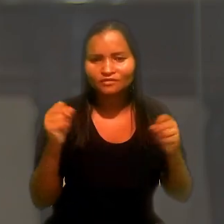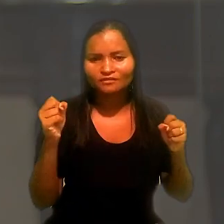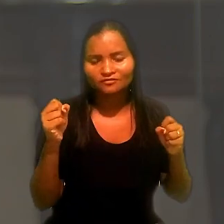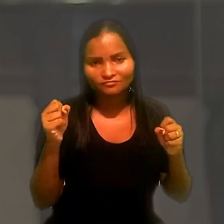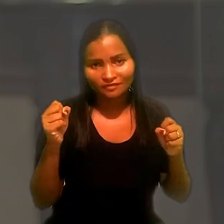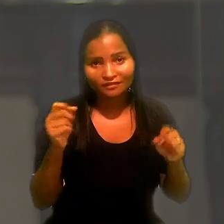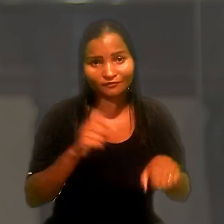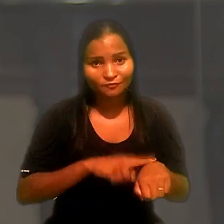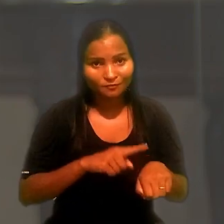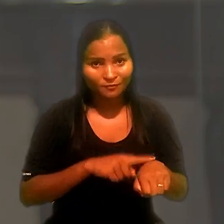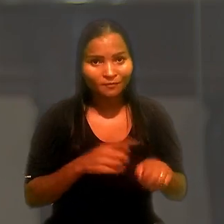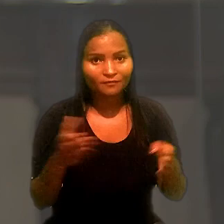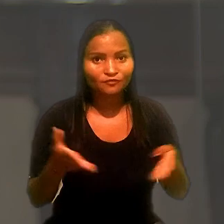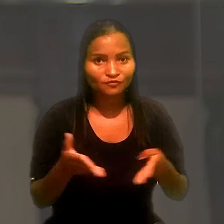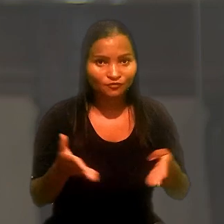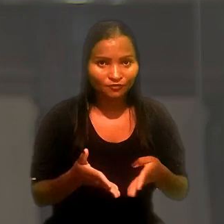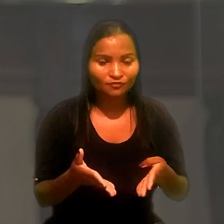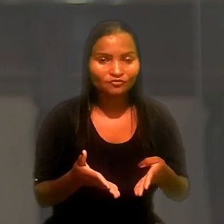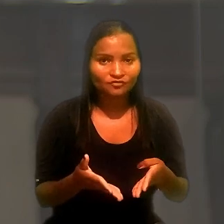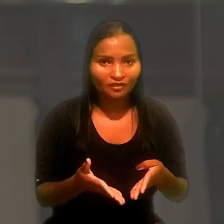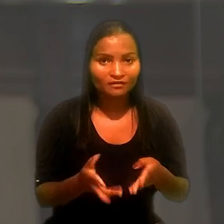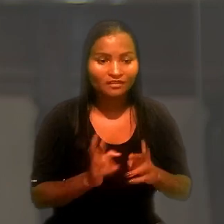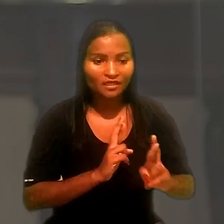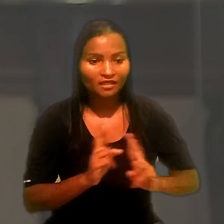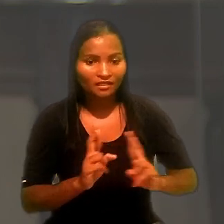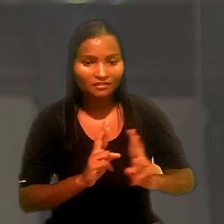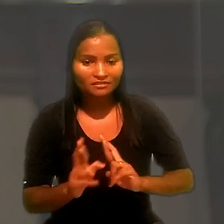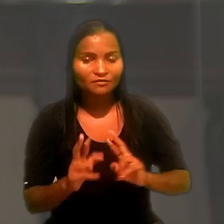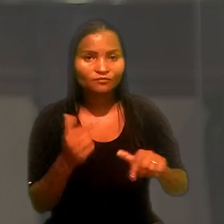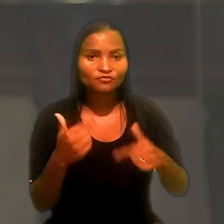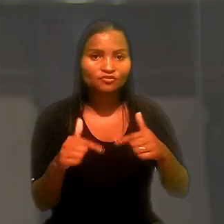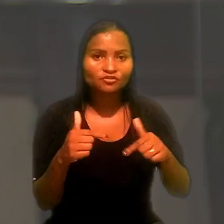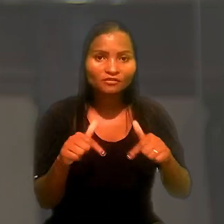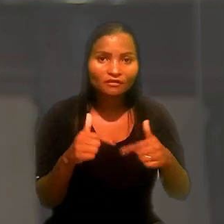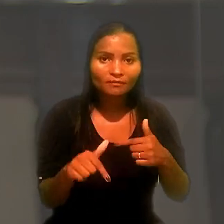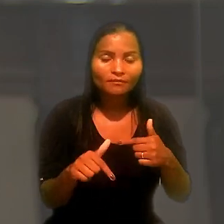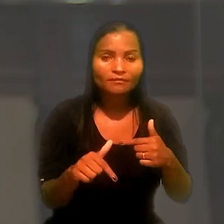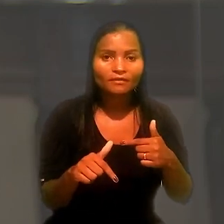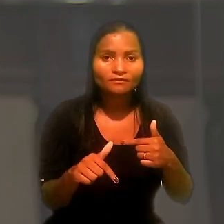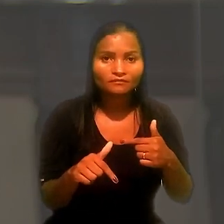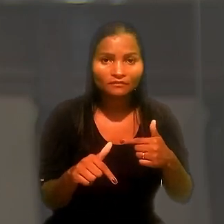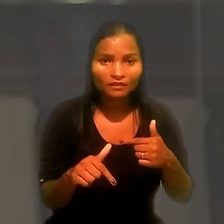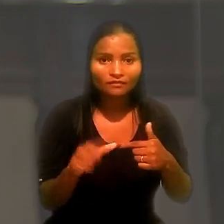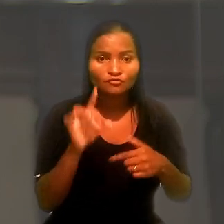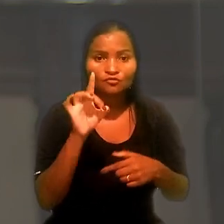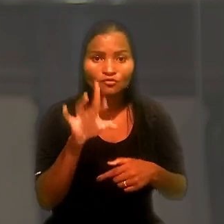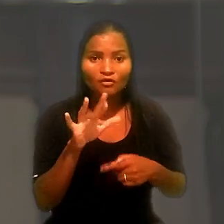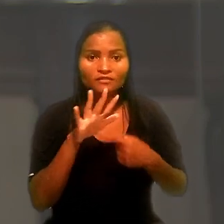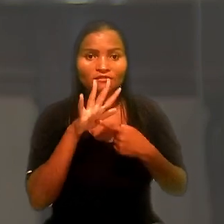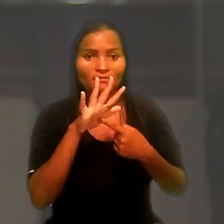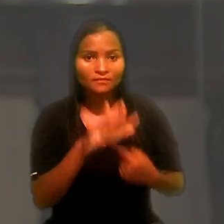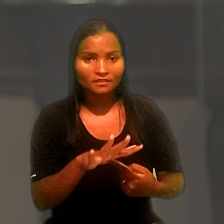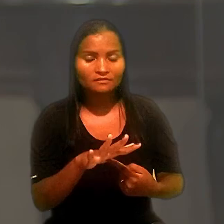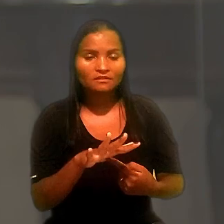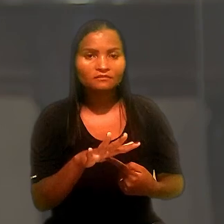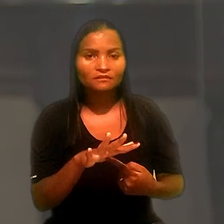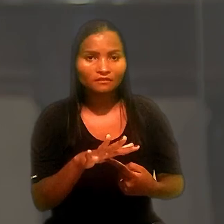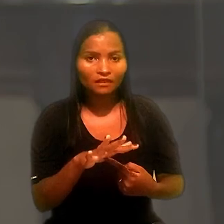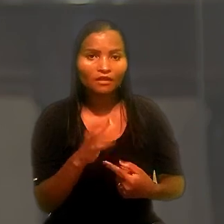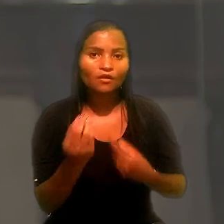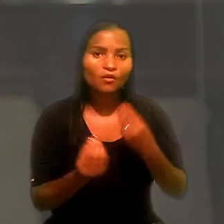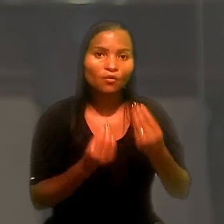sobretudo no momento de hoje, em que a relação de emprego se apresenta